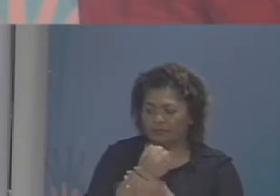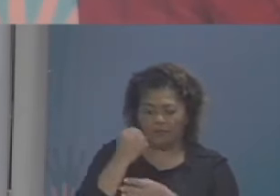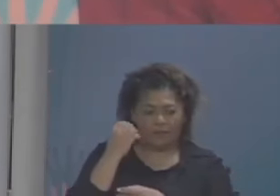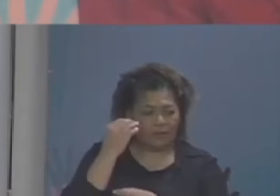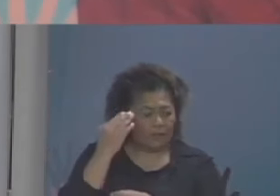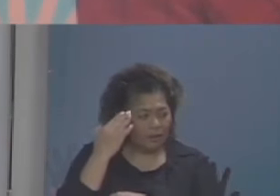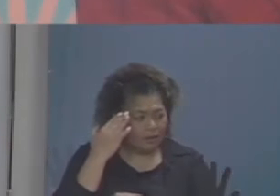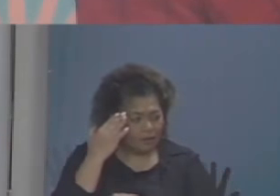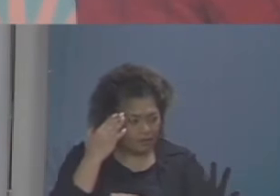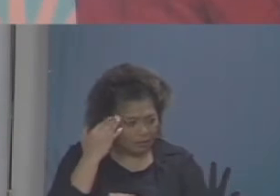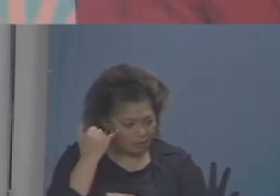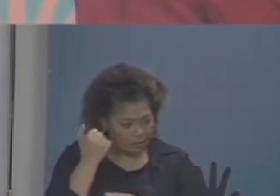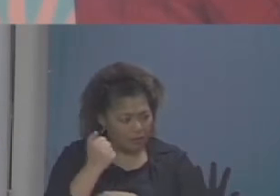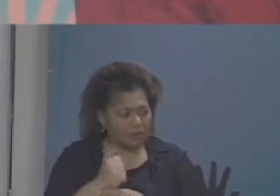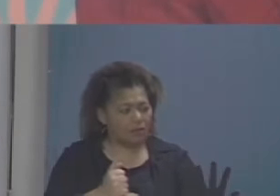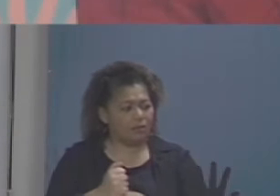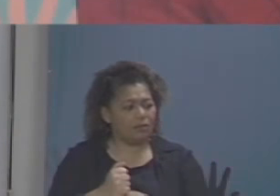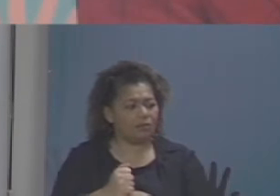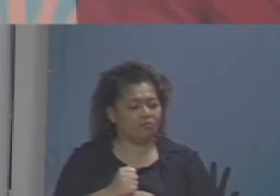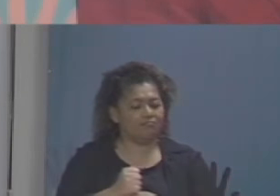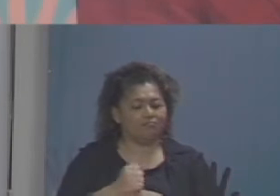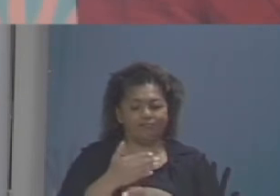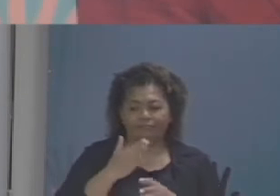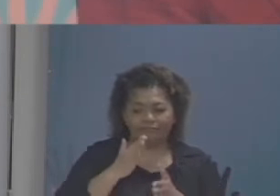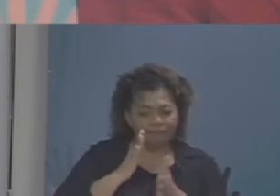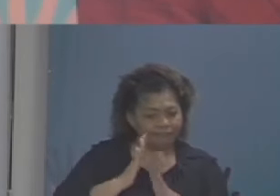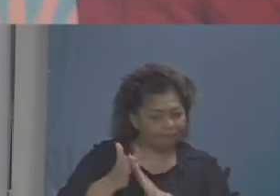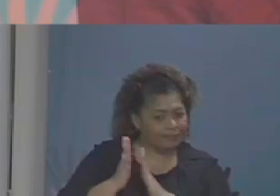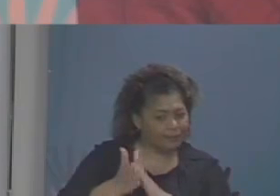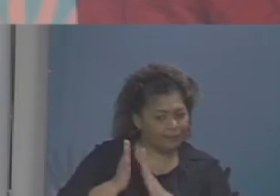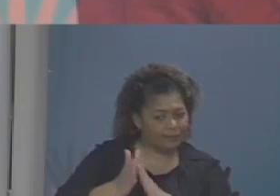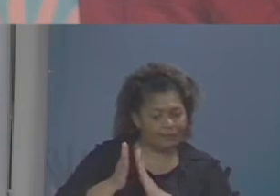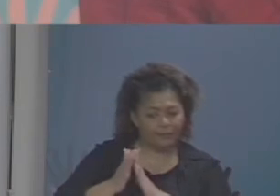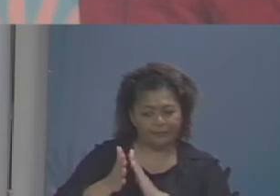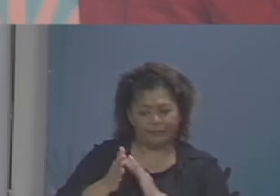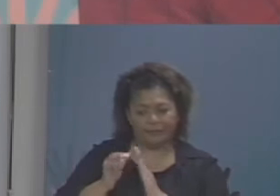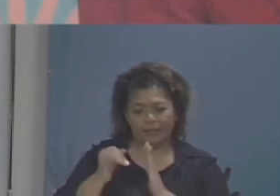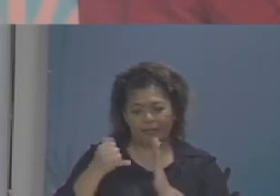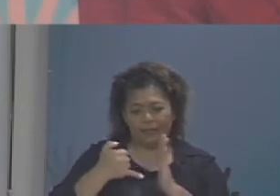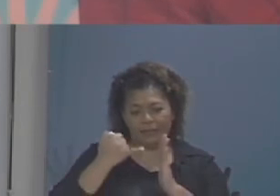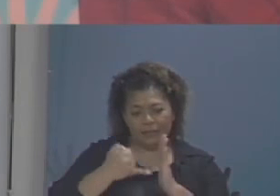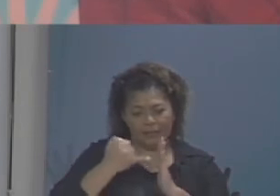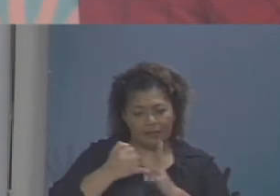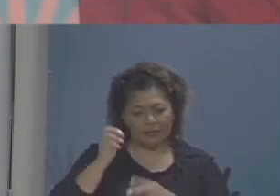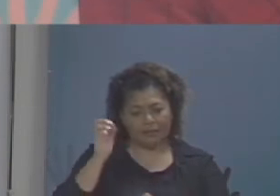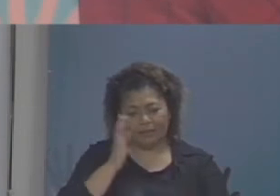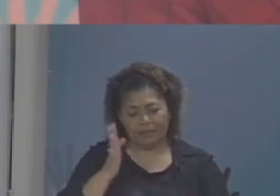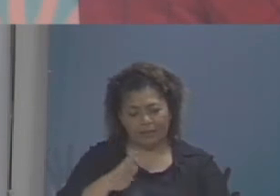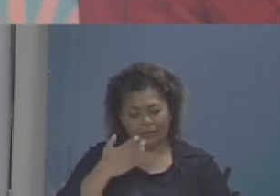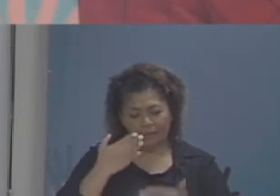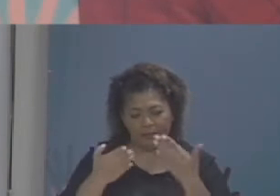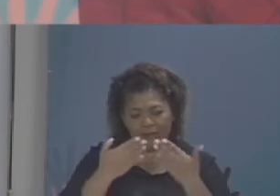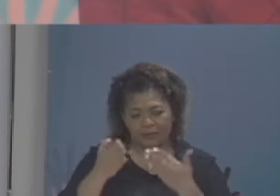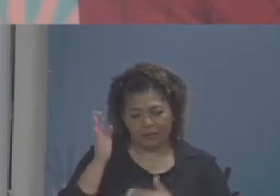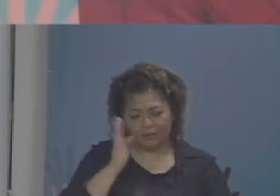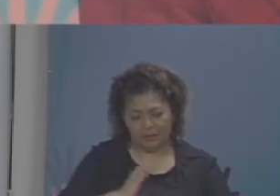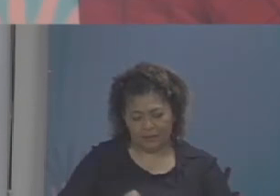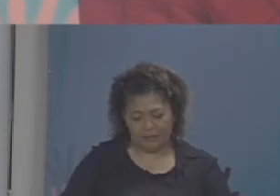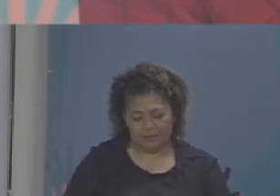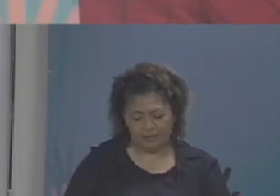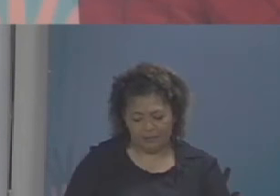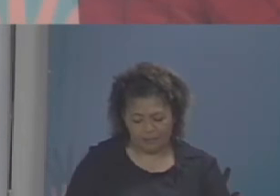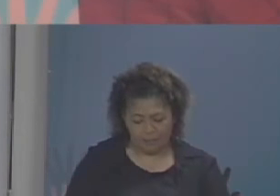saiu praticamente, virou as costas para o Fórum das Entidades Brasileiras, Nacionais de Psicologia do Brasil.